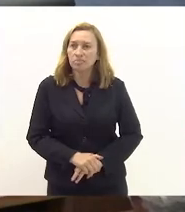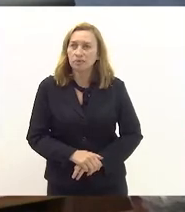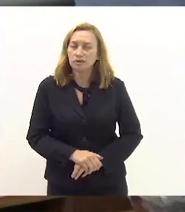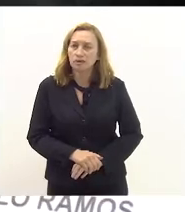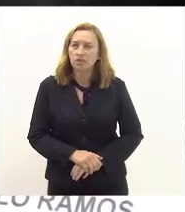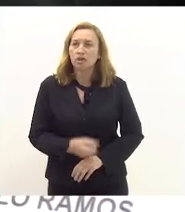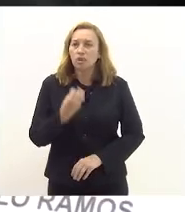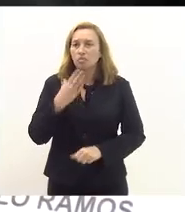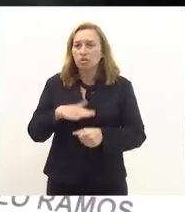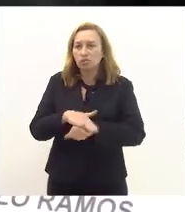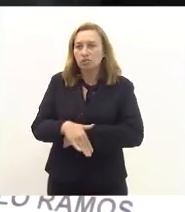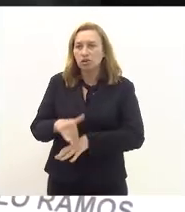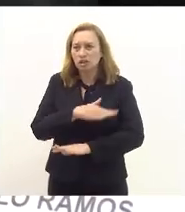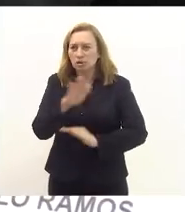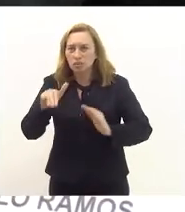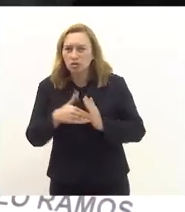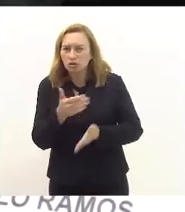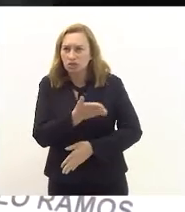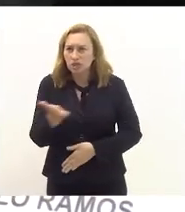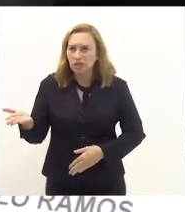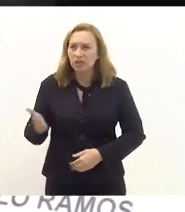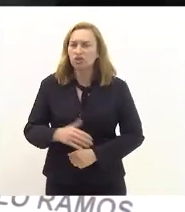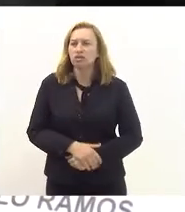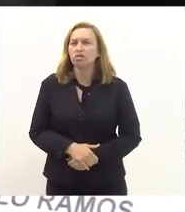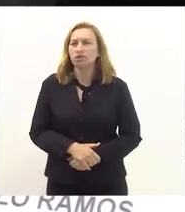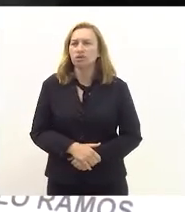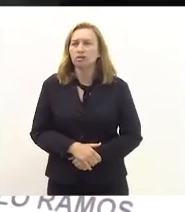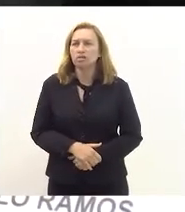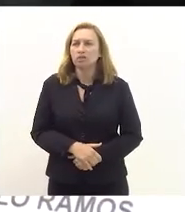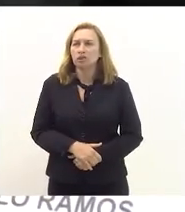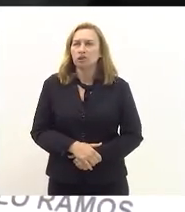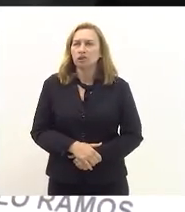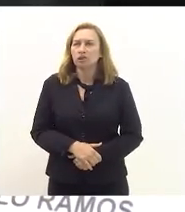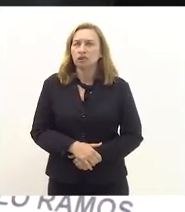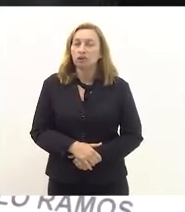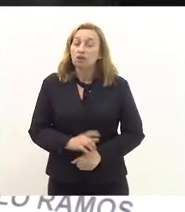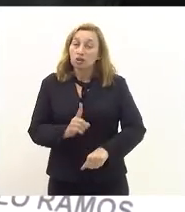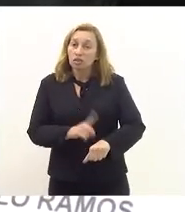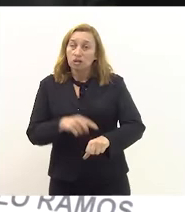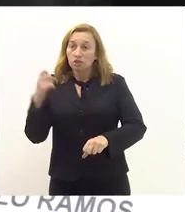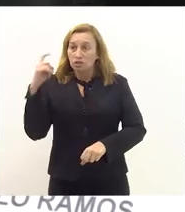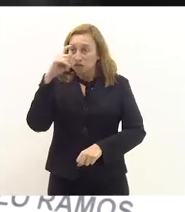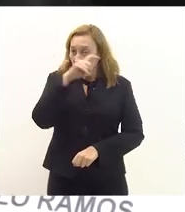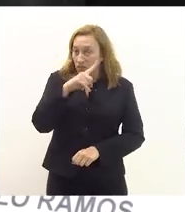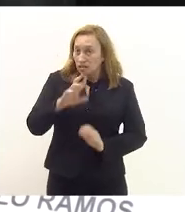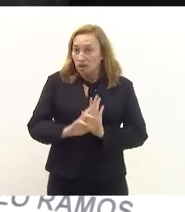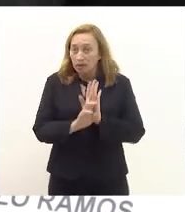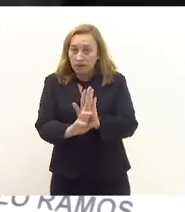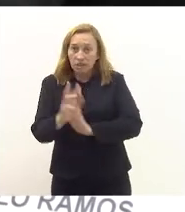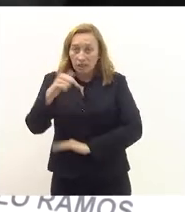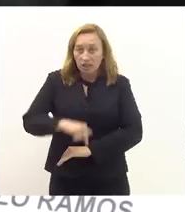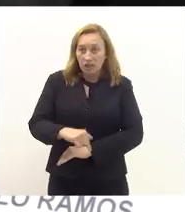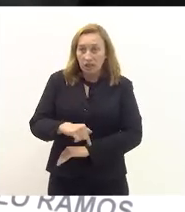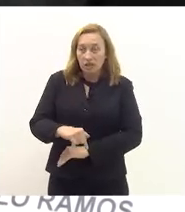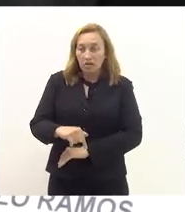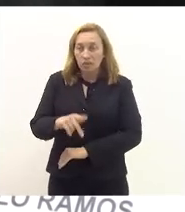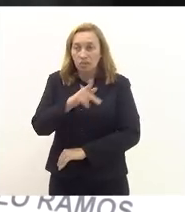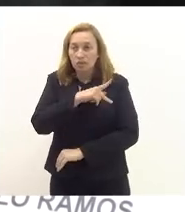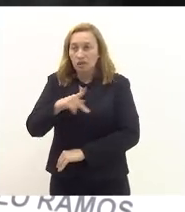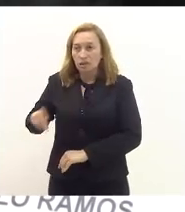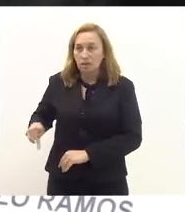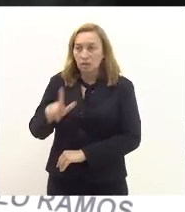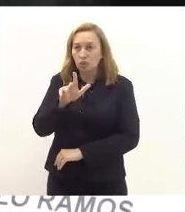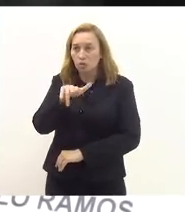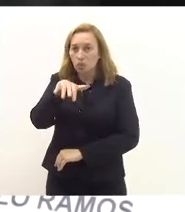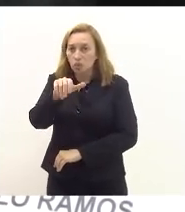Boa noite a todos e a todas. É uma tarefa difícil eu ter que estar aqui representando o presidente Lupe, que é quem deveria estar